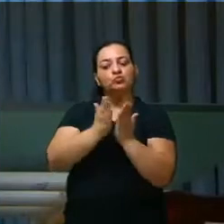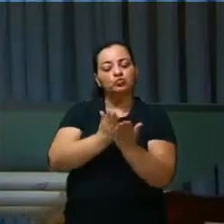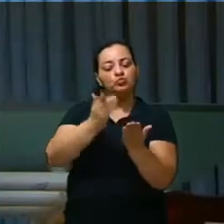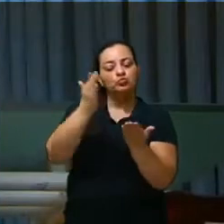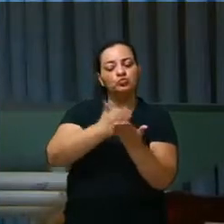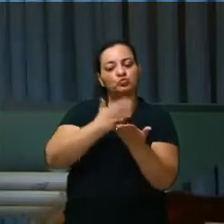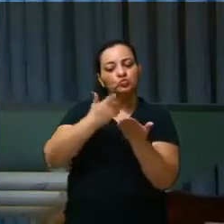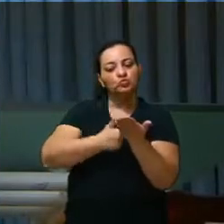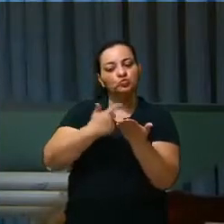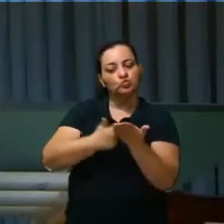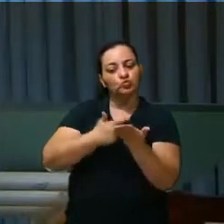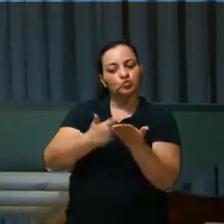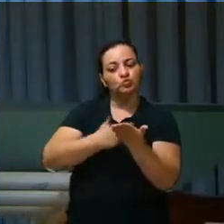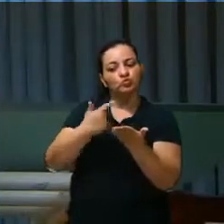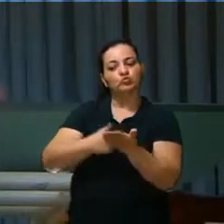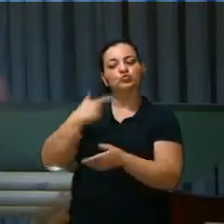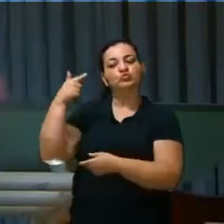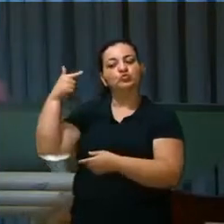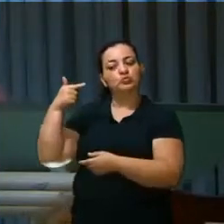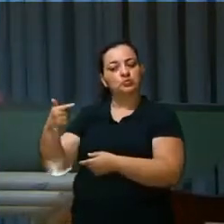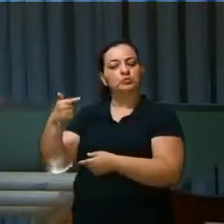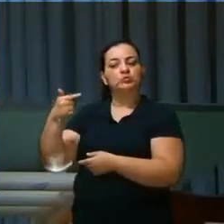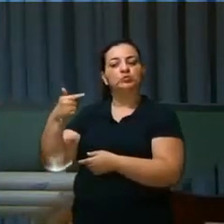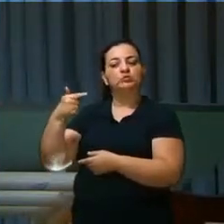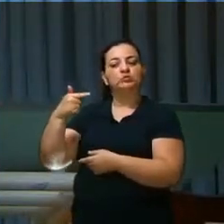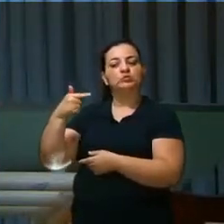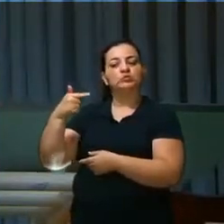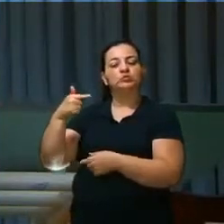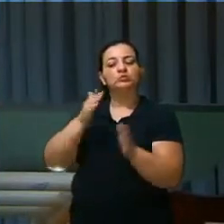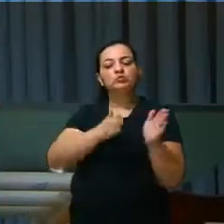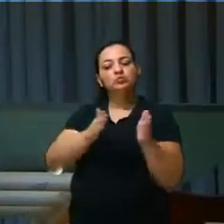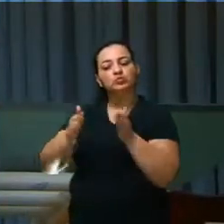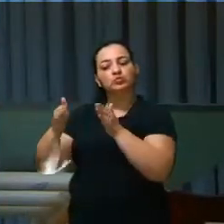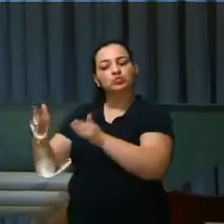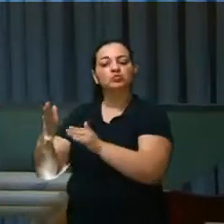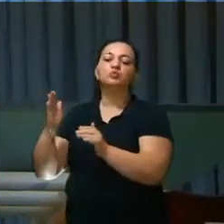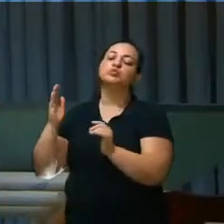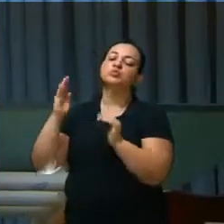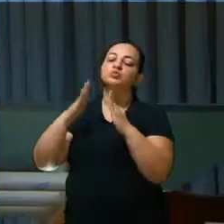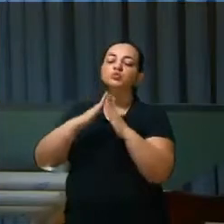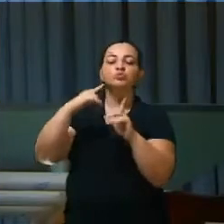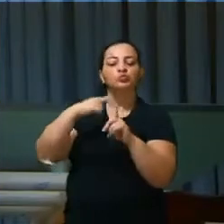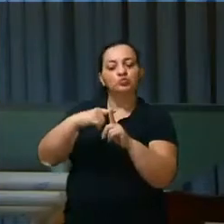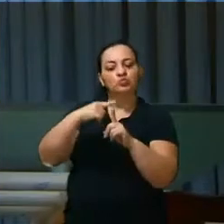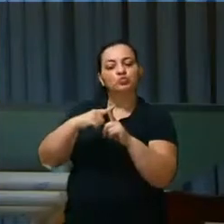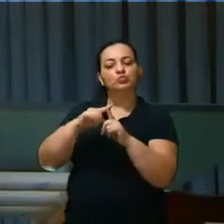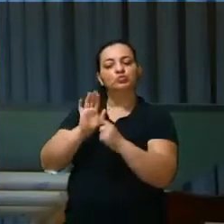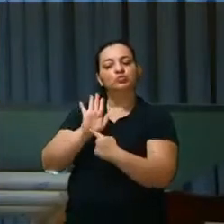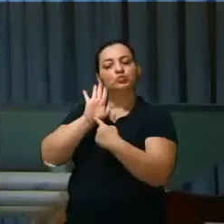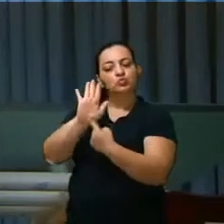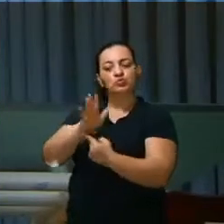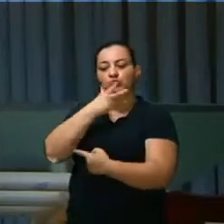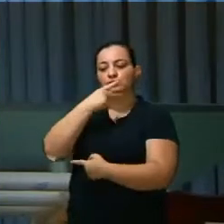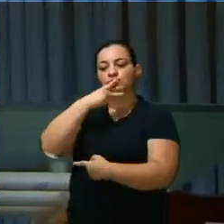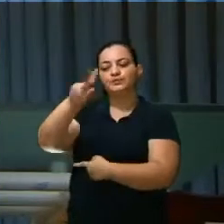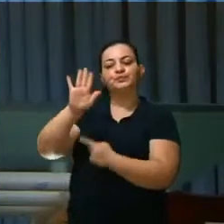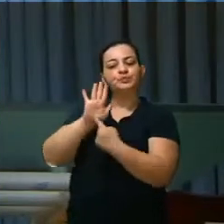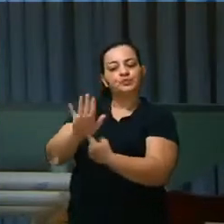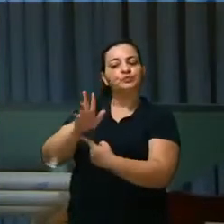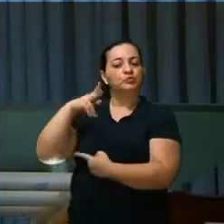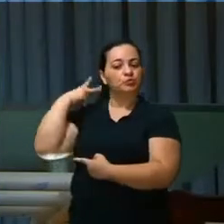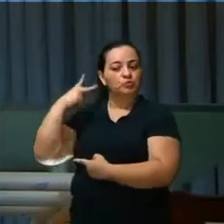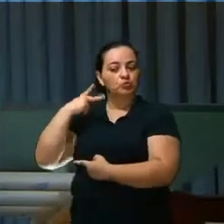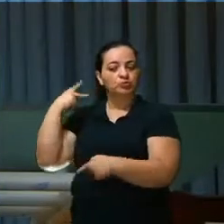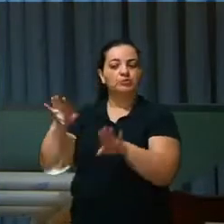sete eras da igreja O Profeta mostra como a situação tanto política religiosa